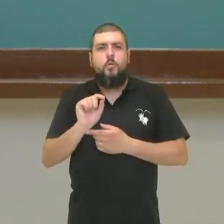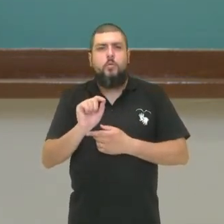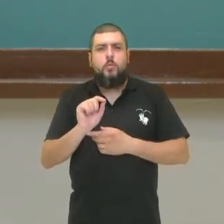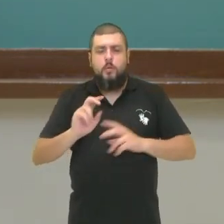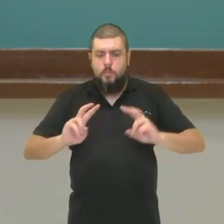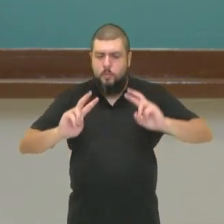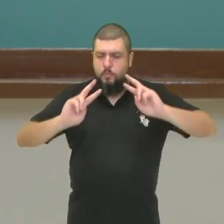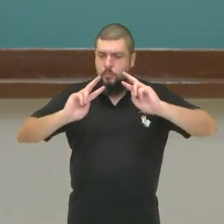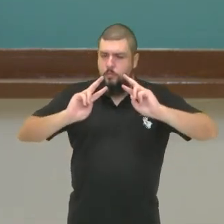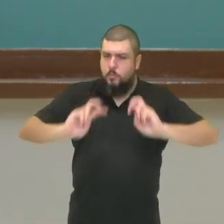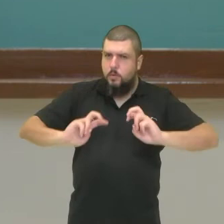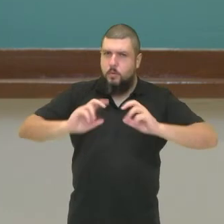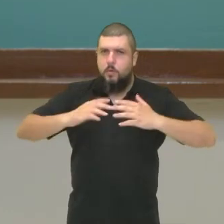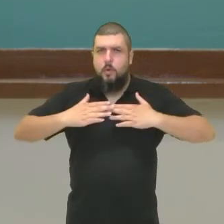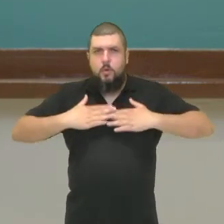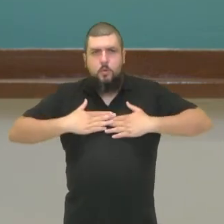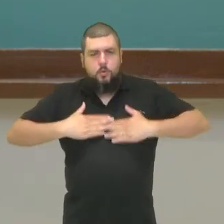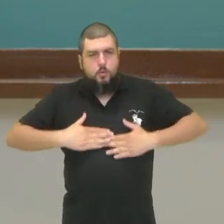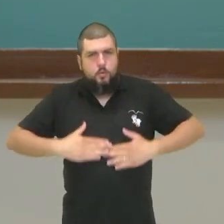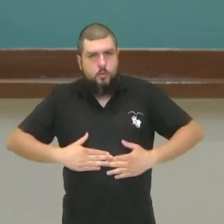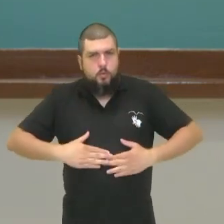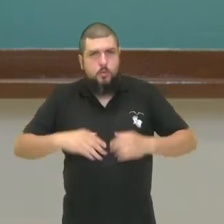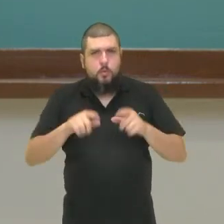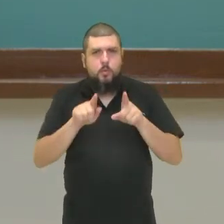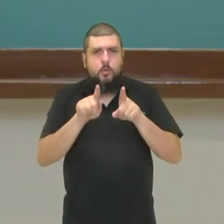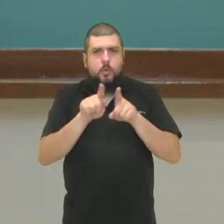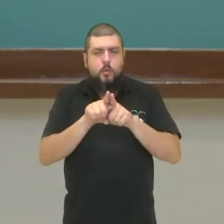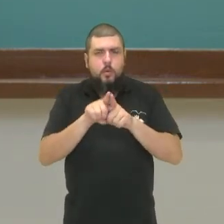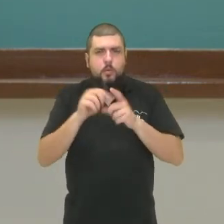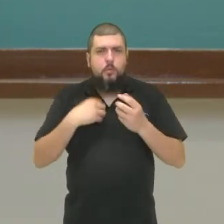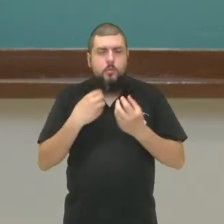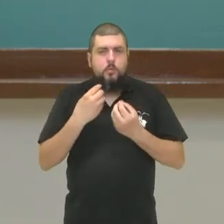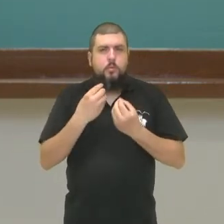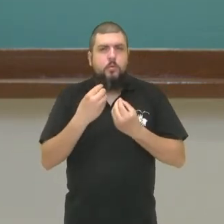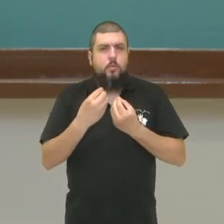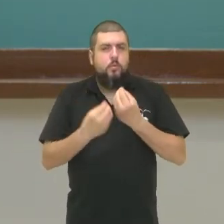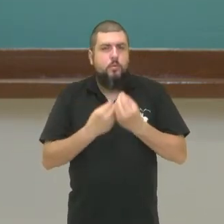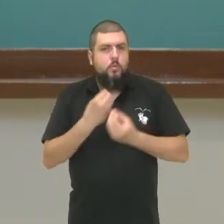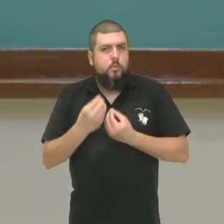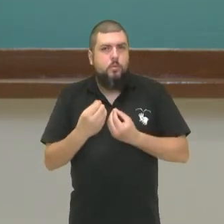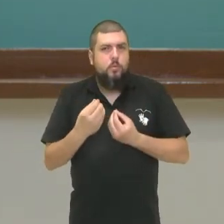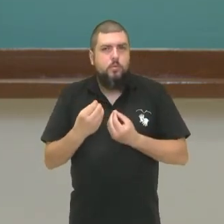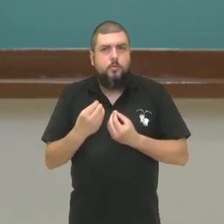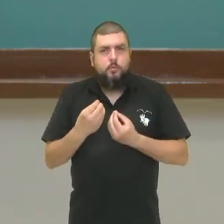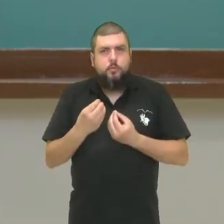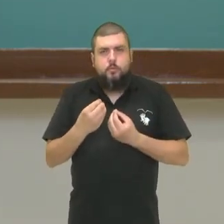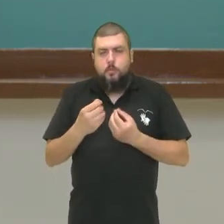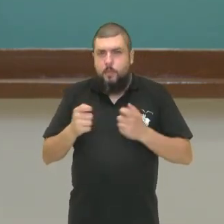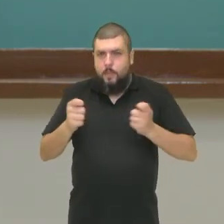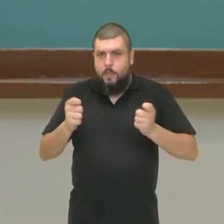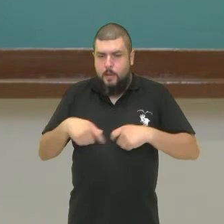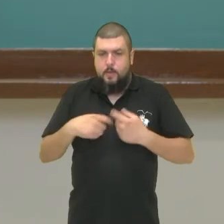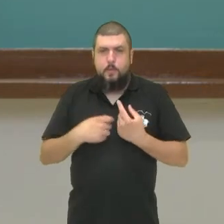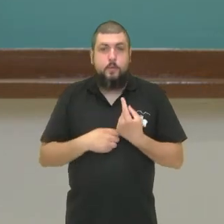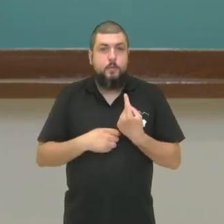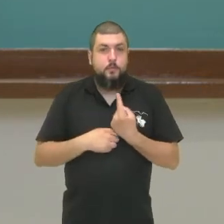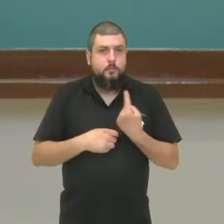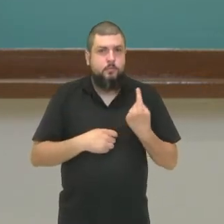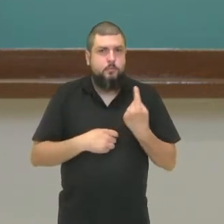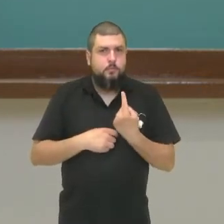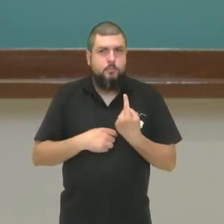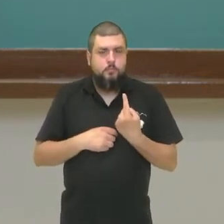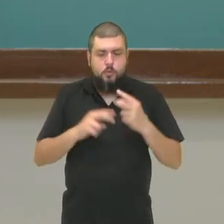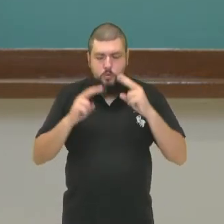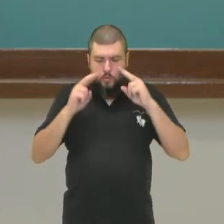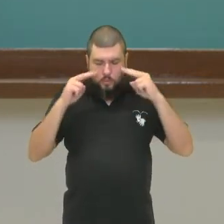dos movimentos expressivos. Expressão corporal partindo de possibilidades individuais,